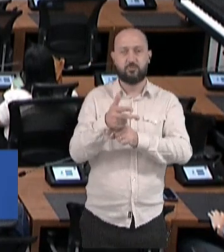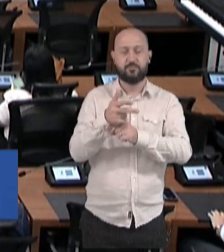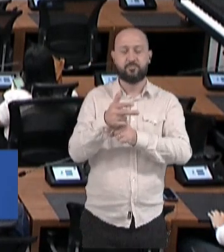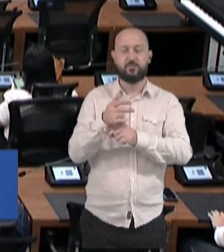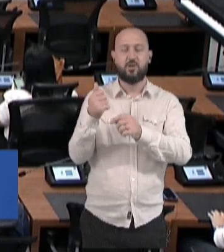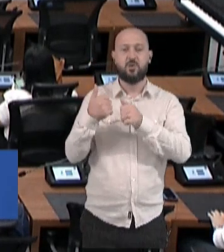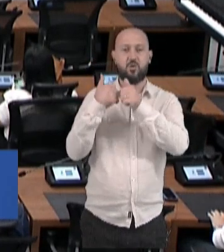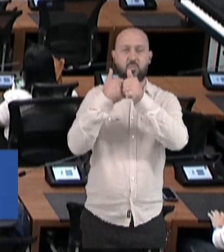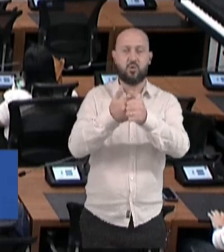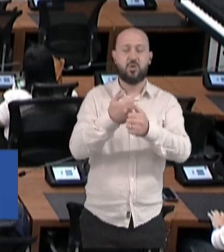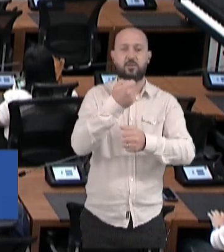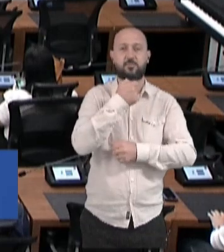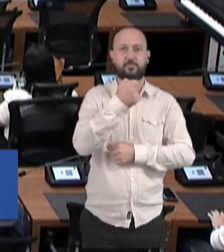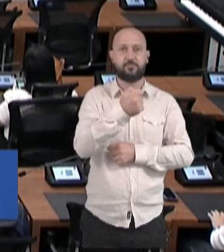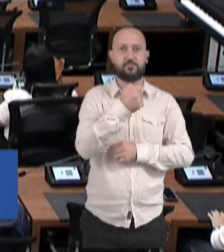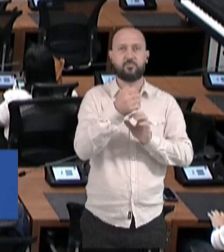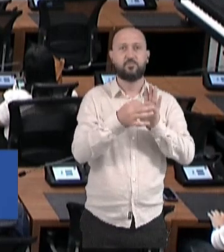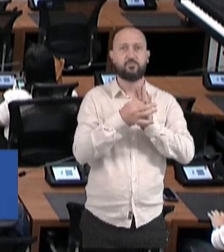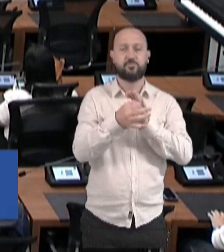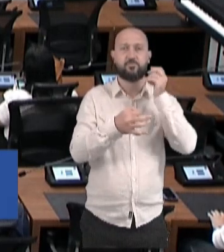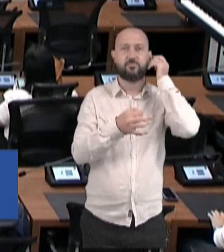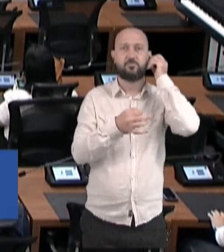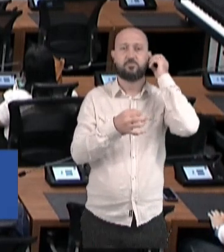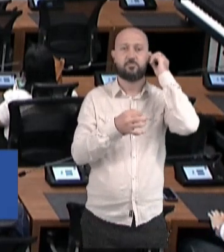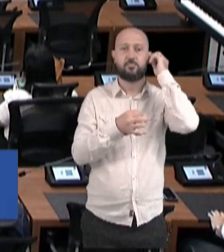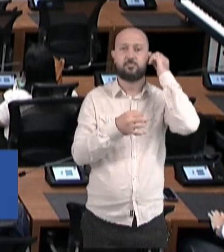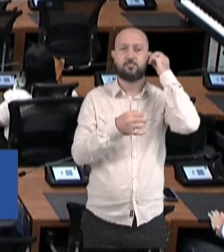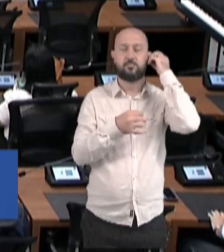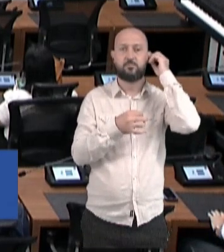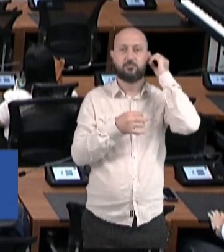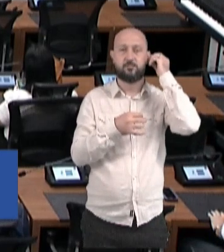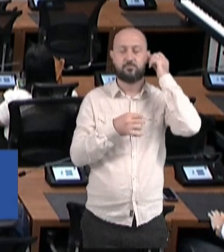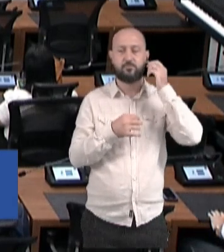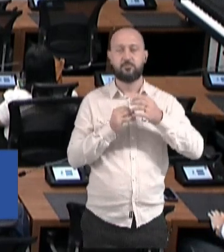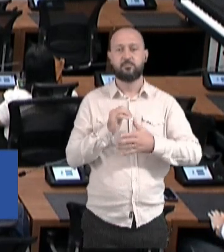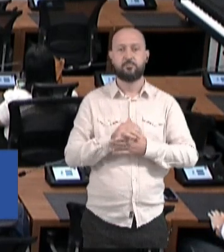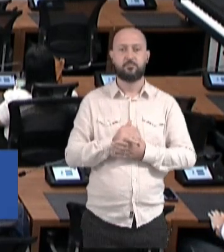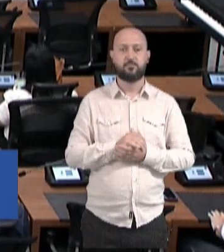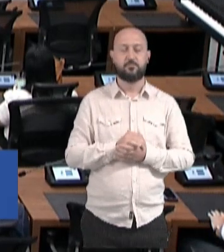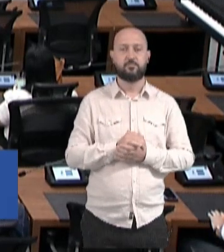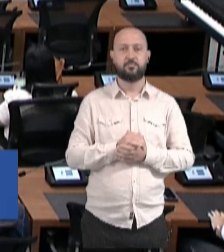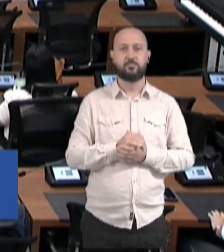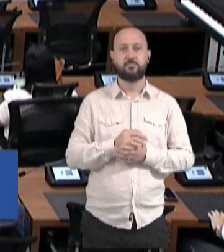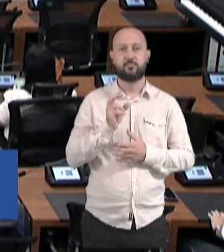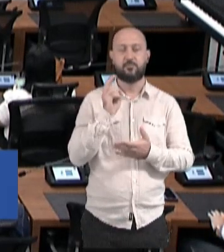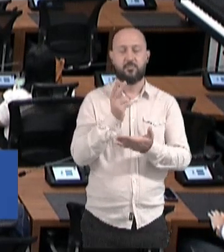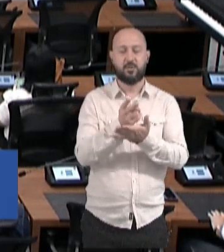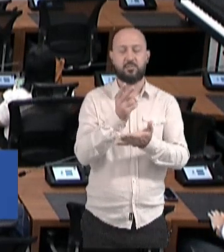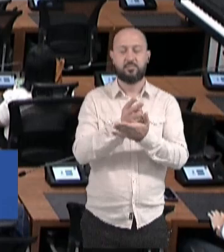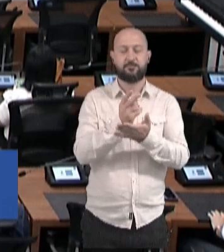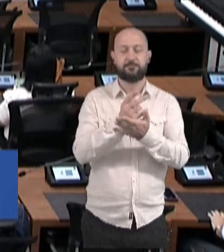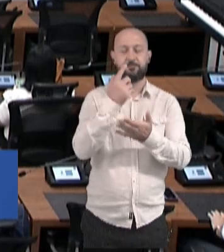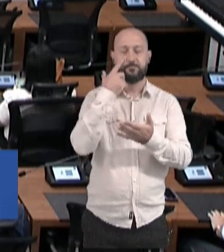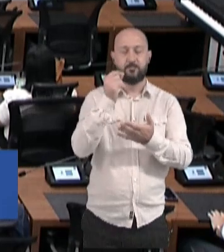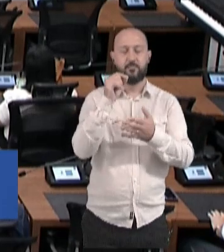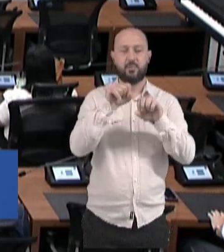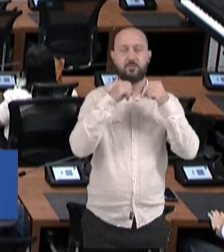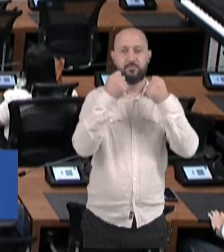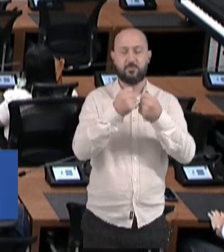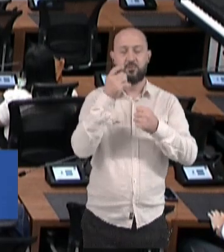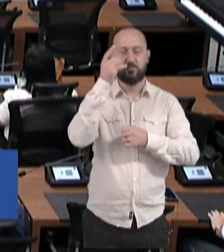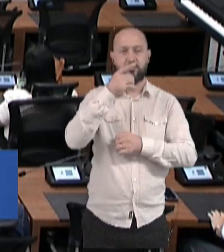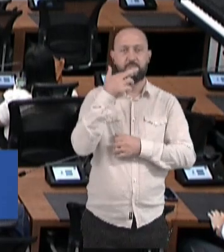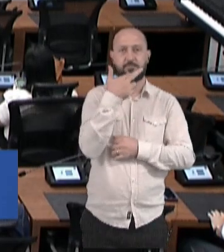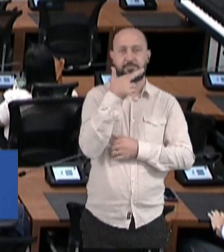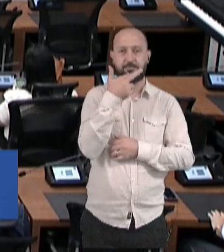um entrevistado. O proponente, Mari, do seminário de hoje, sempre proponente do Seminário Estadual da Água, o deputado